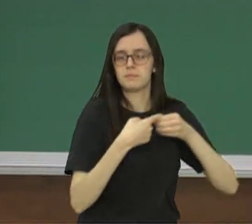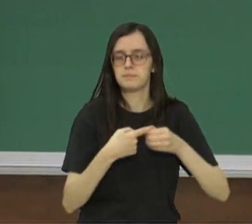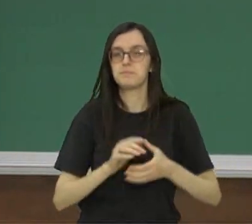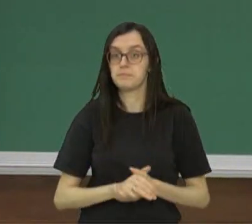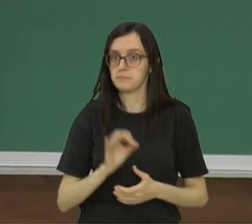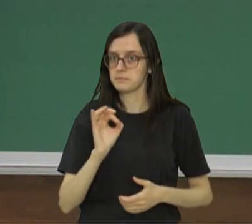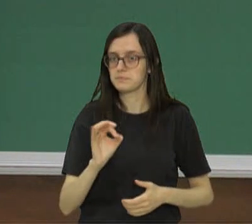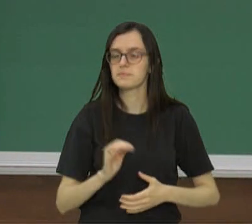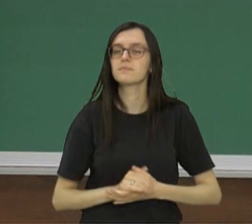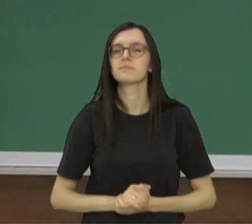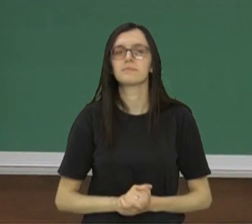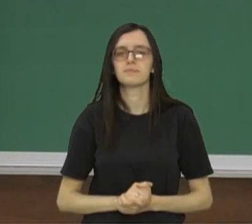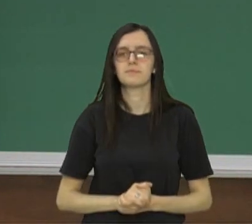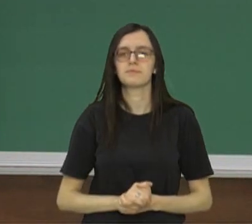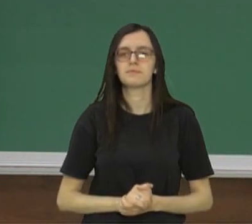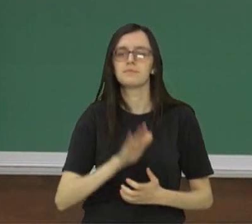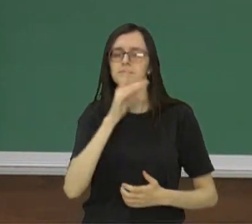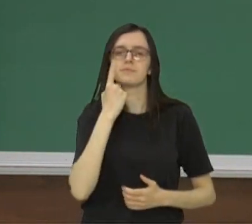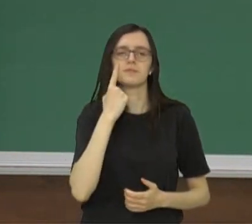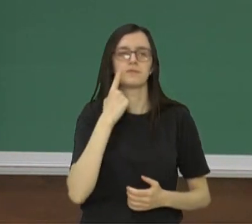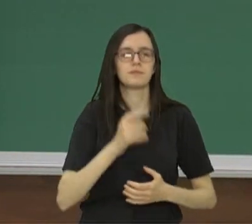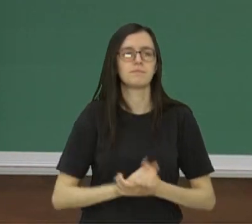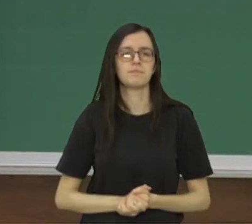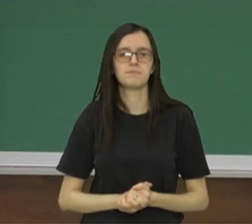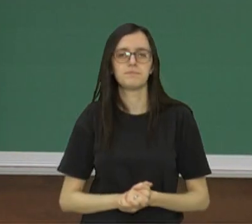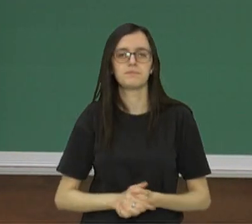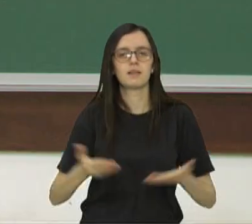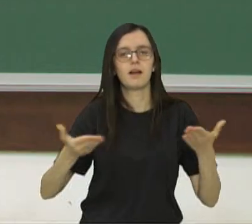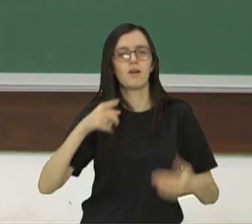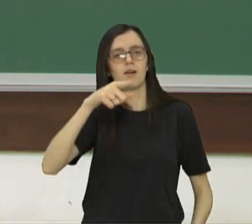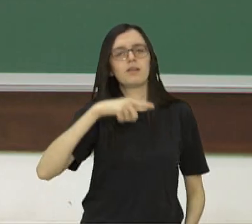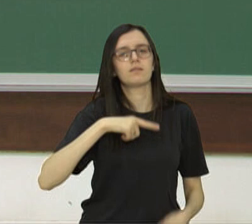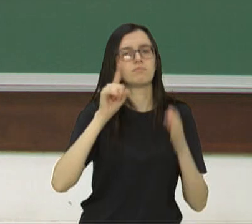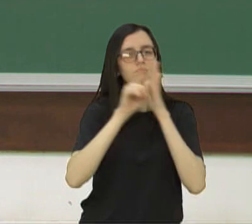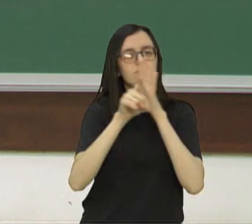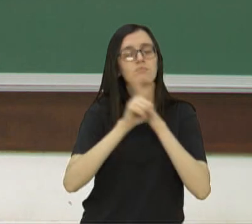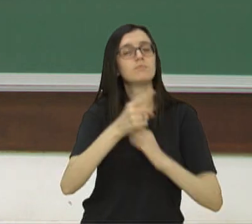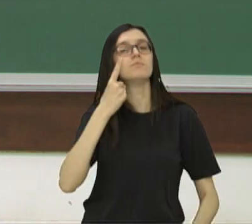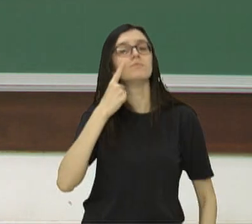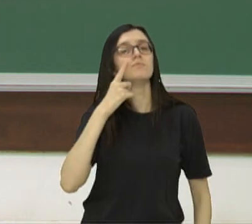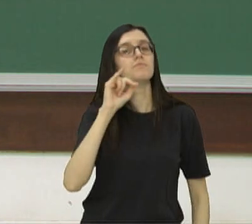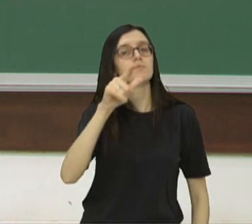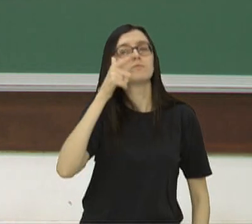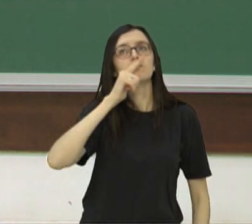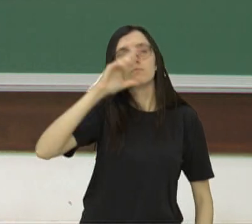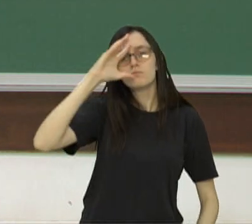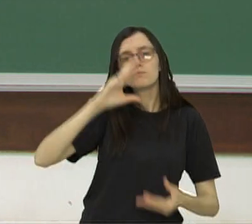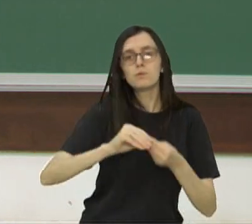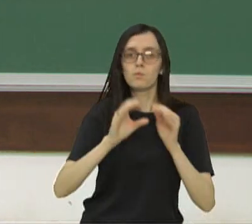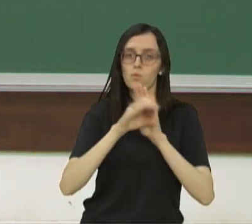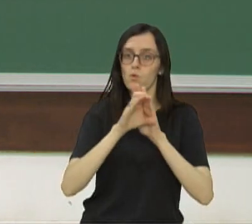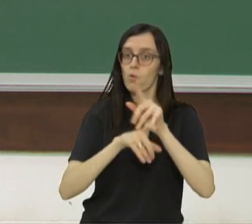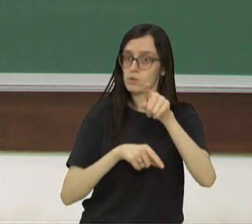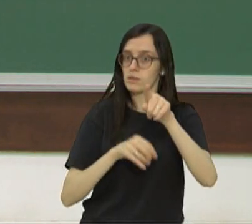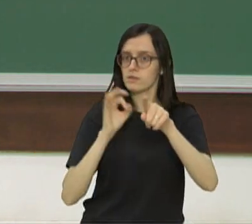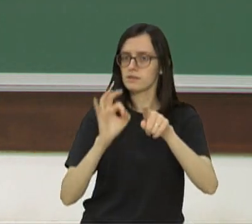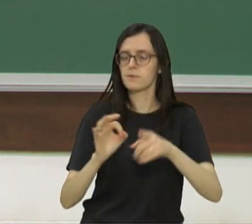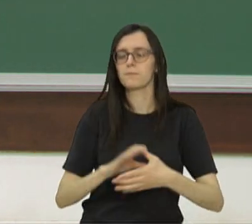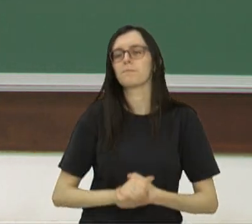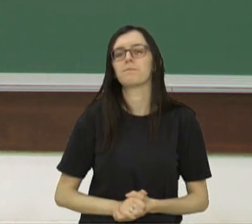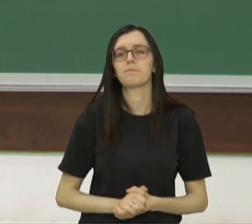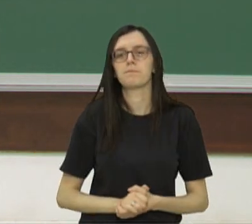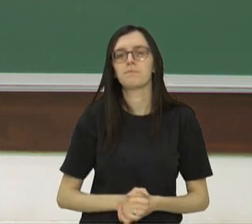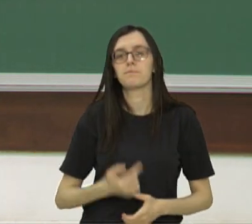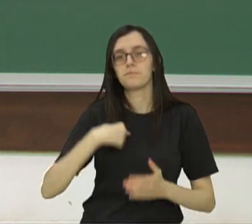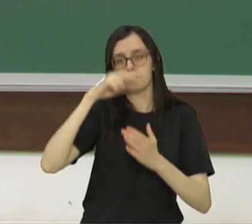aspectos, correto? Então, vamos lá. Agora você tem um quiz para ver se você compreendeu esse conceito, certo? Então,